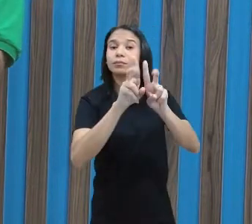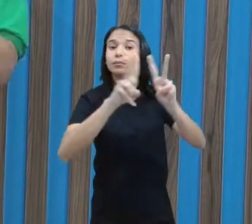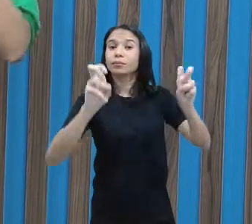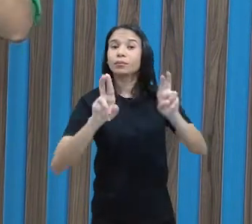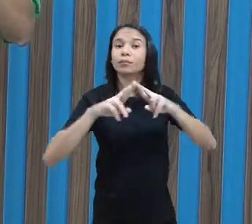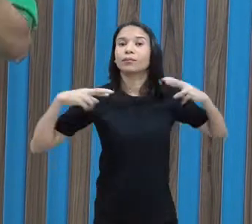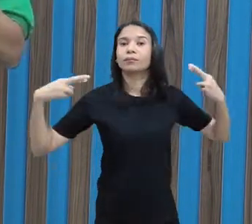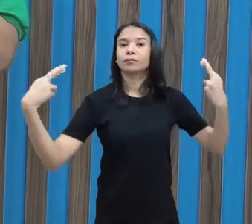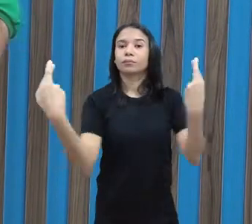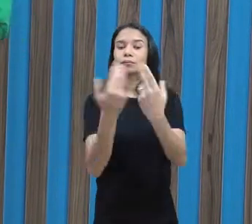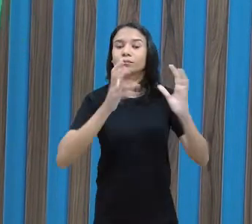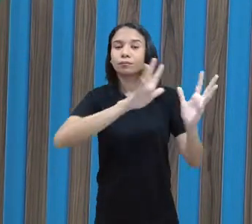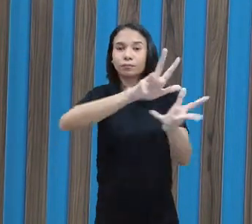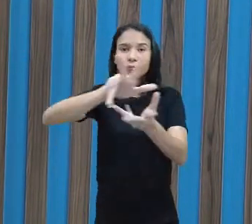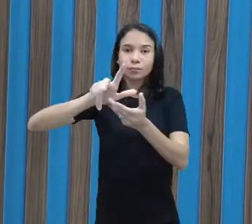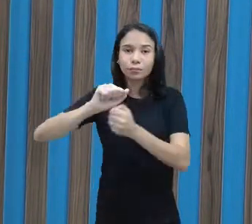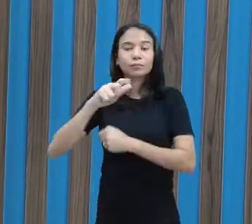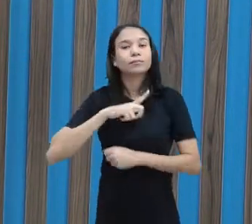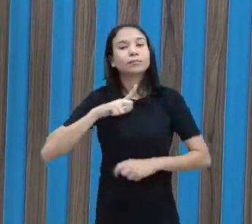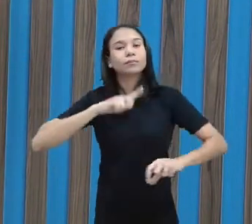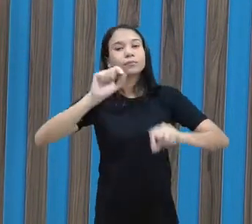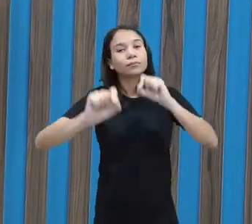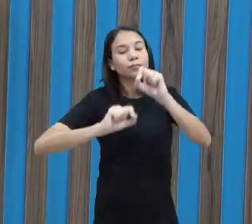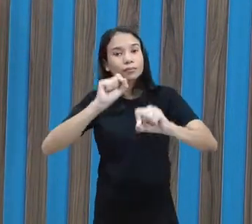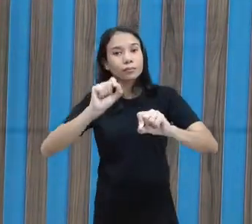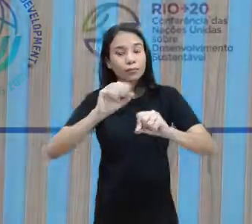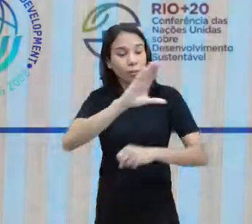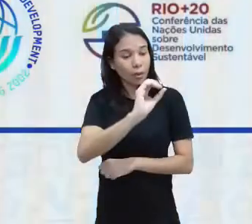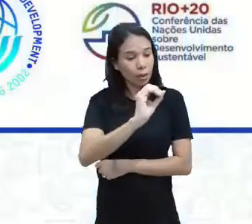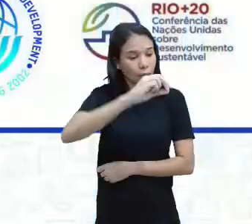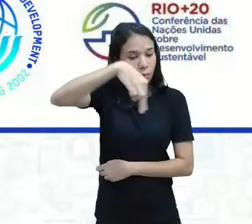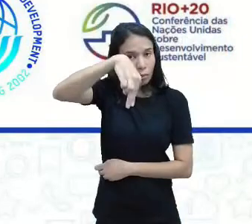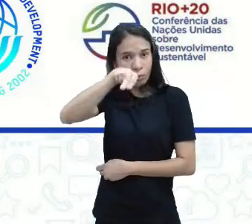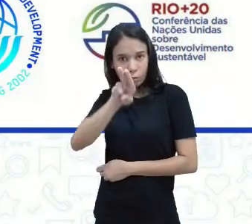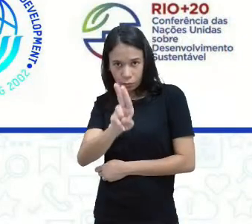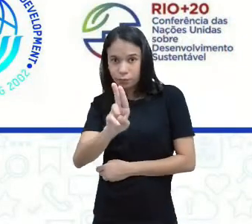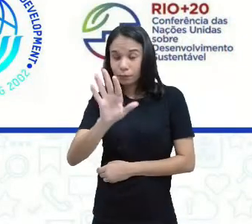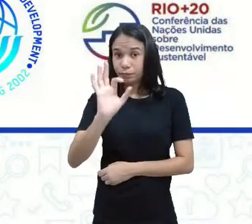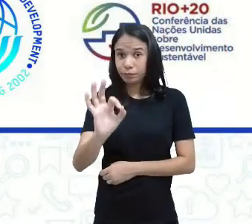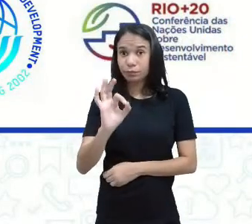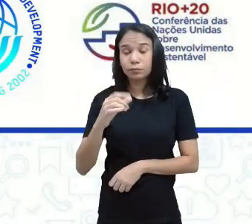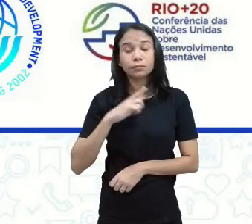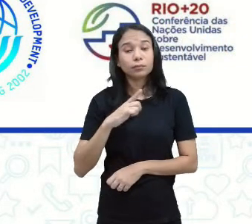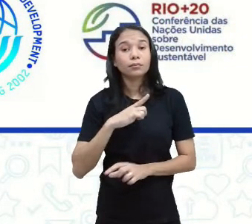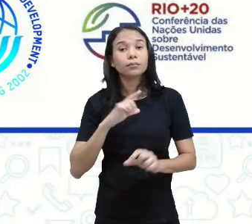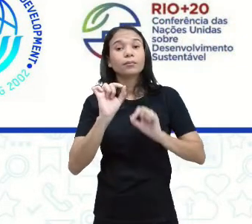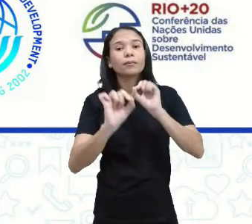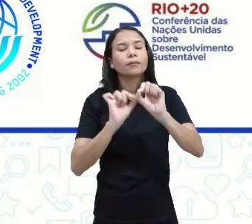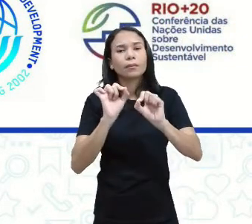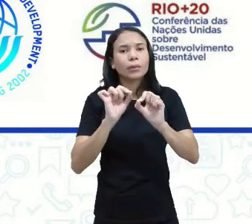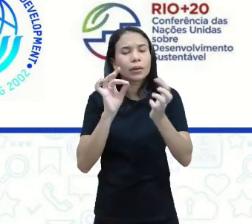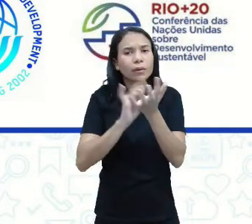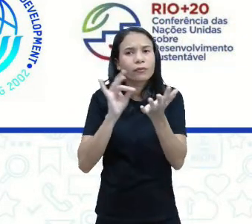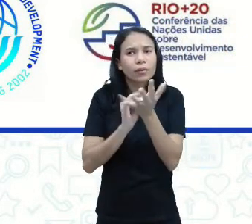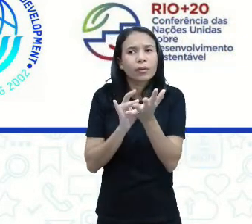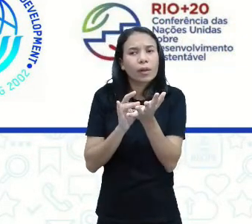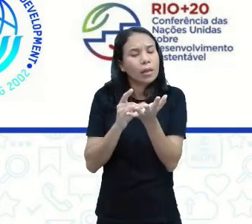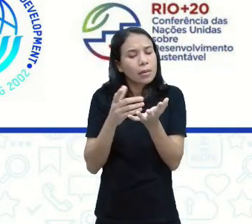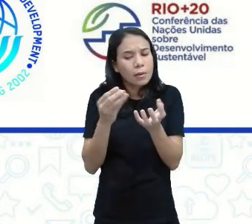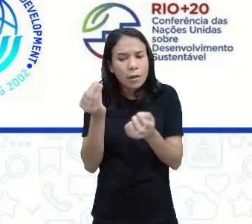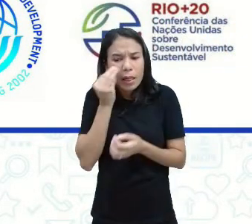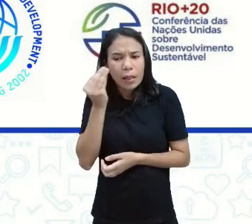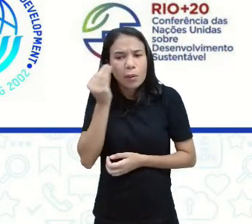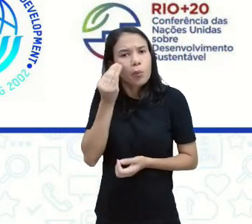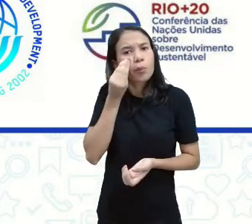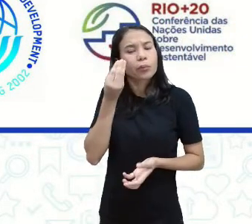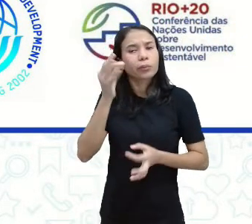encontros mundiais. A gente tem a Organização das Nações Unidas, né, a ONU, e ela buscou